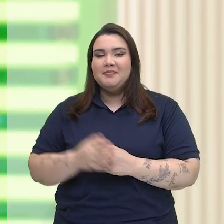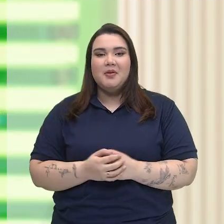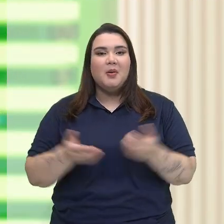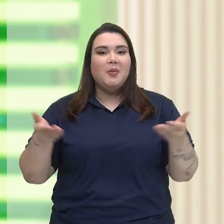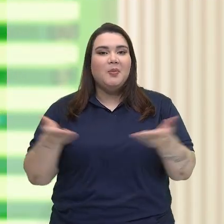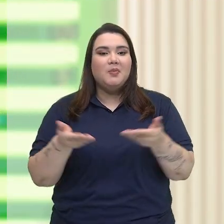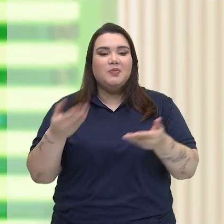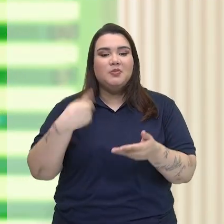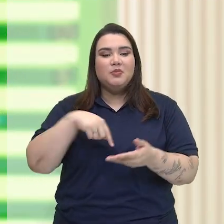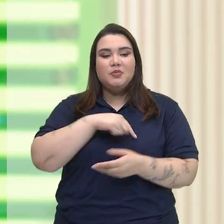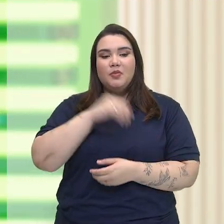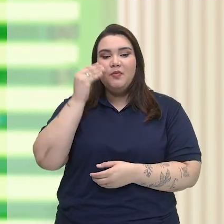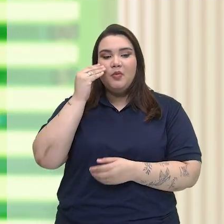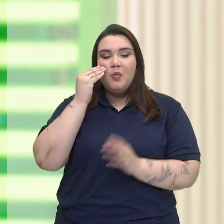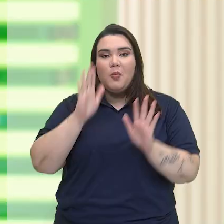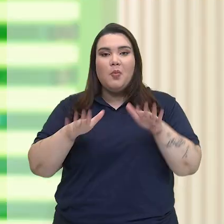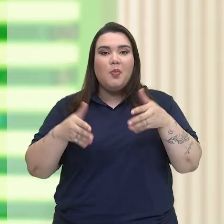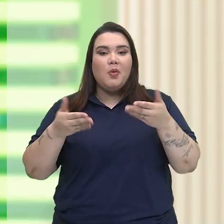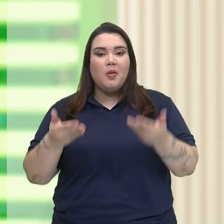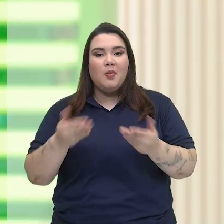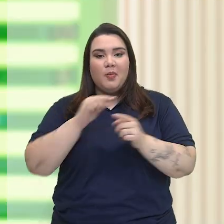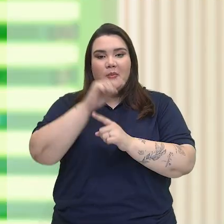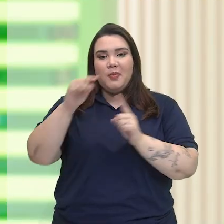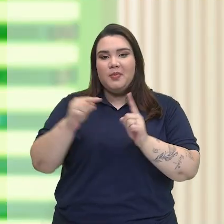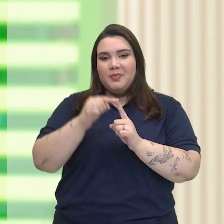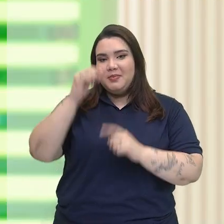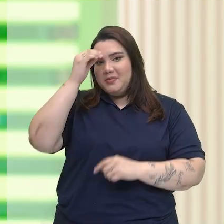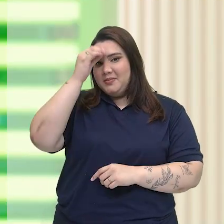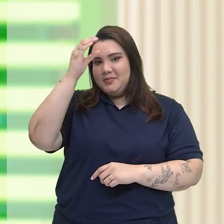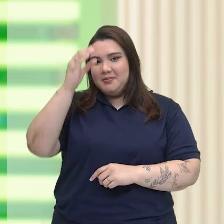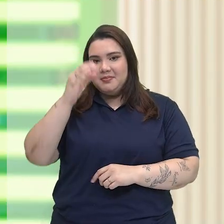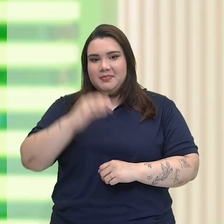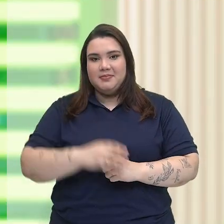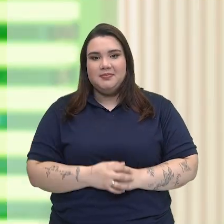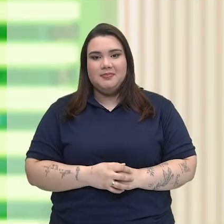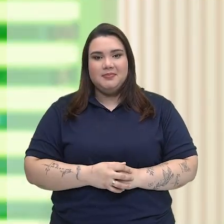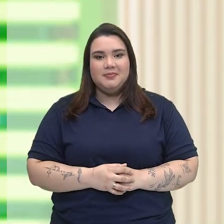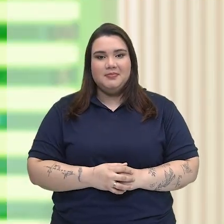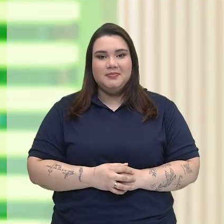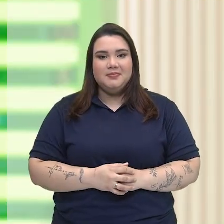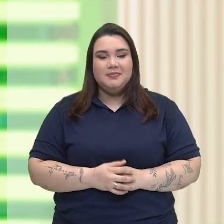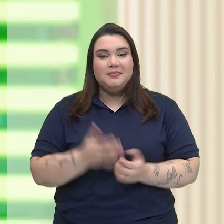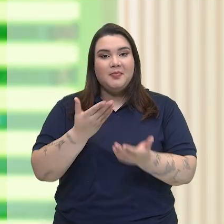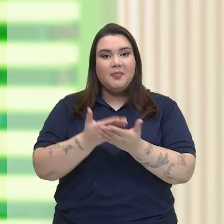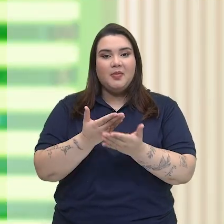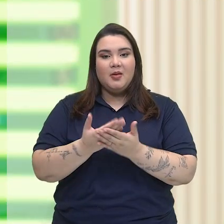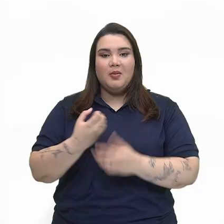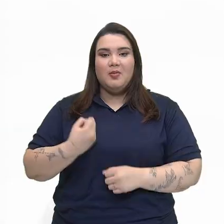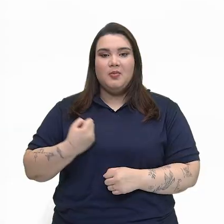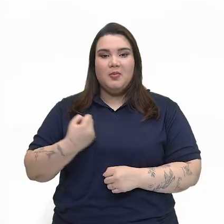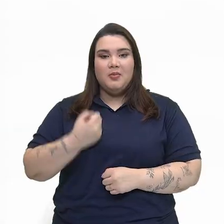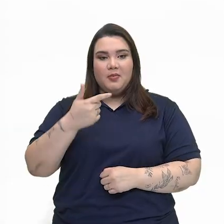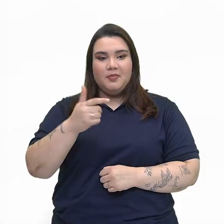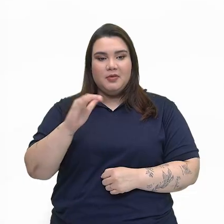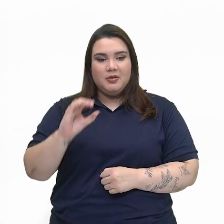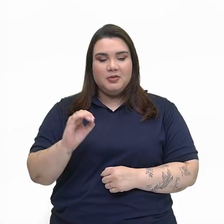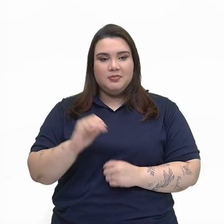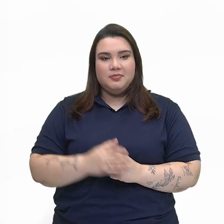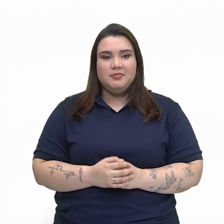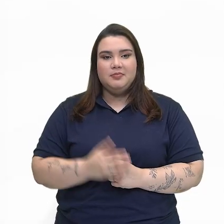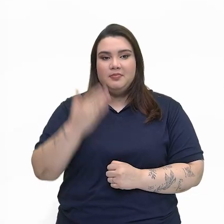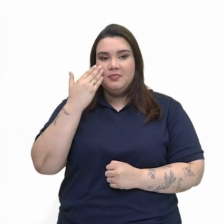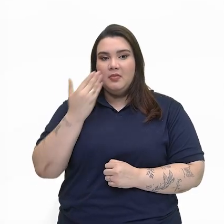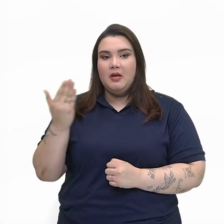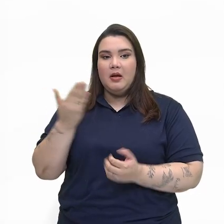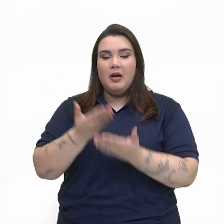vamos conhecer o nosso objeto de conhecimento para a aula número 20. Nós temos